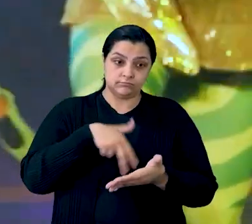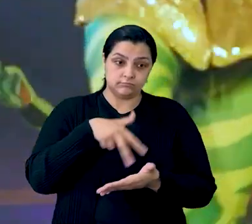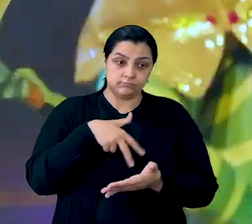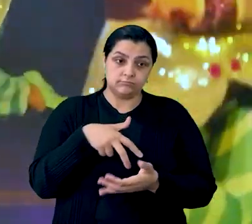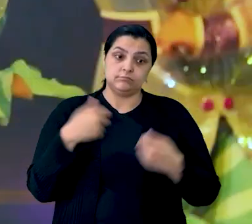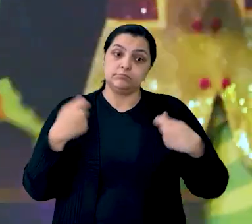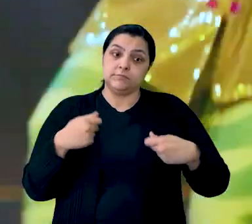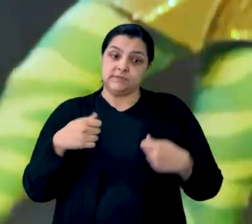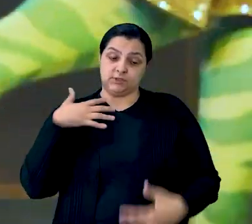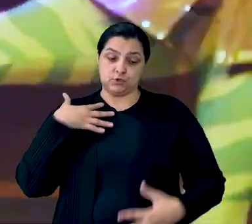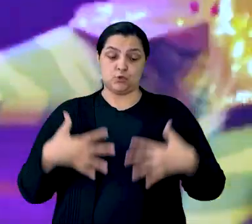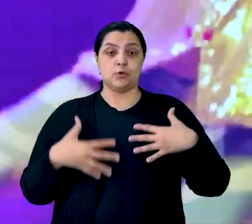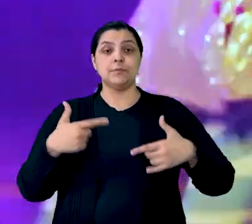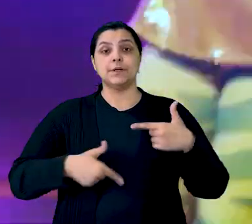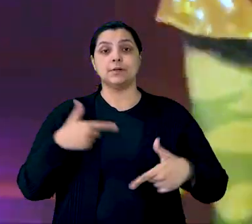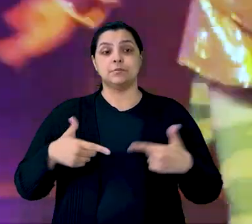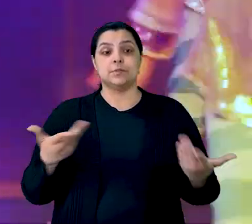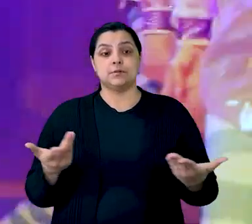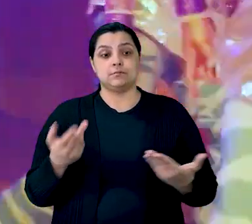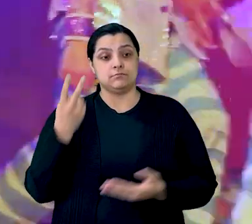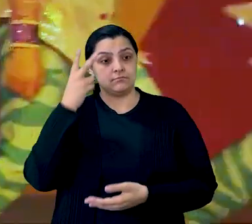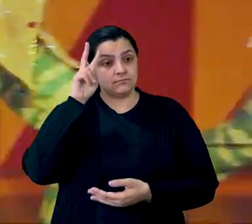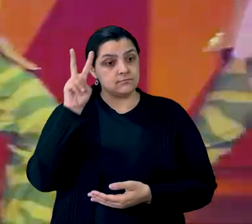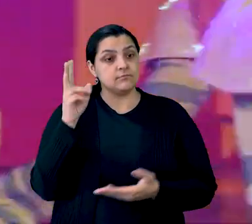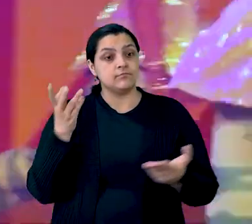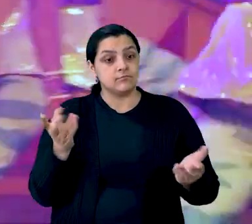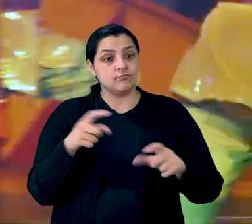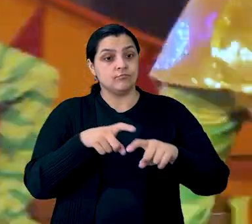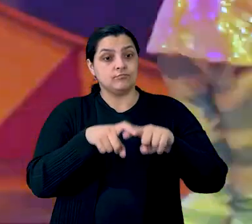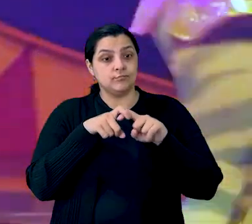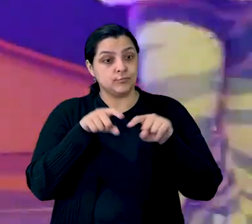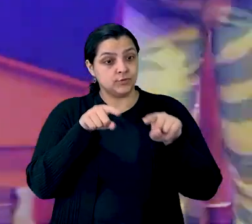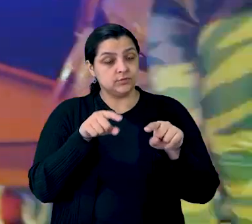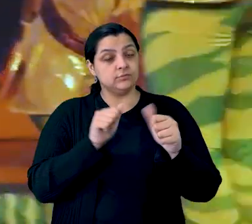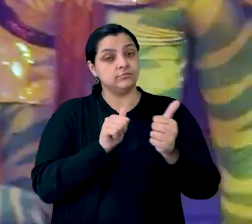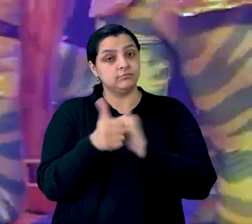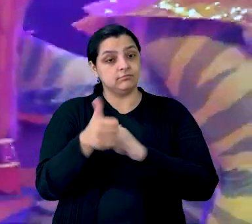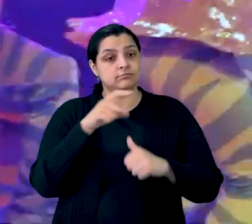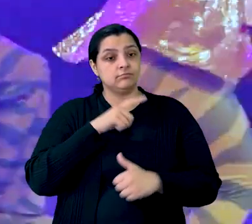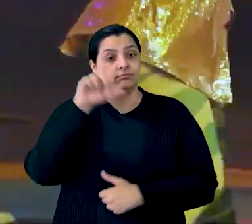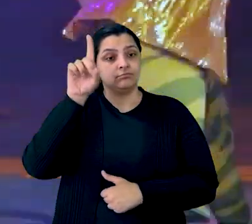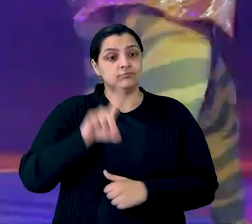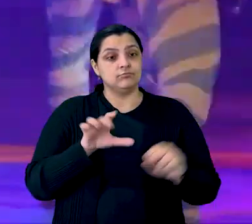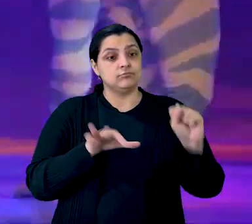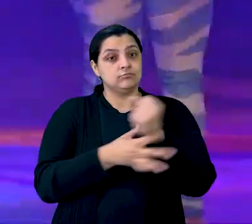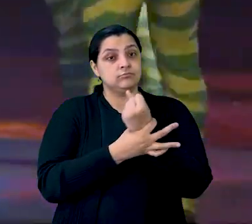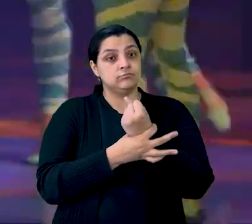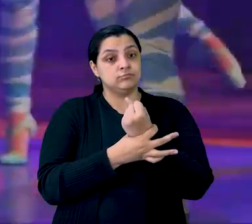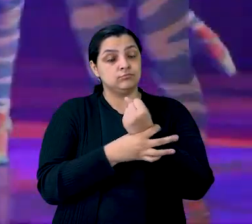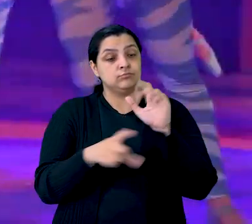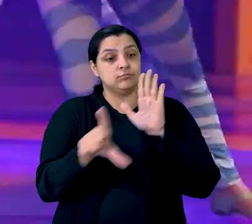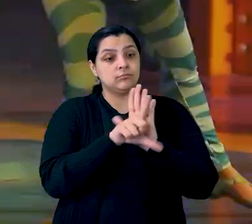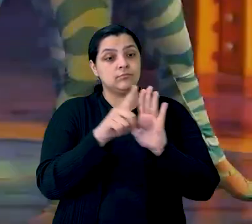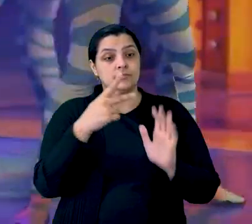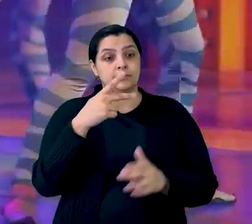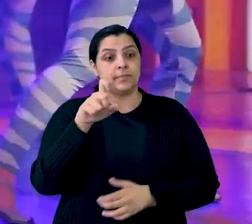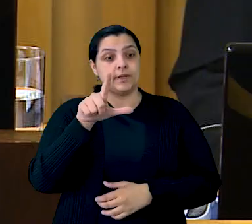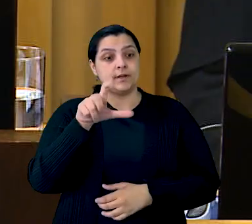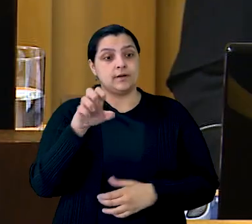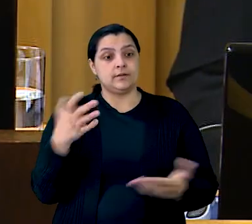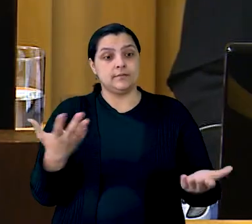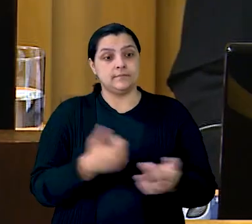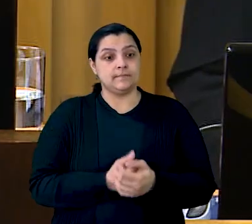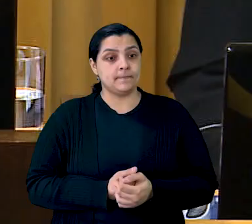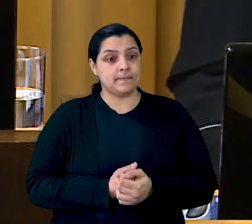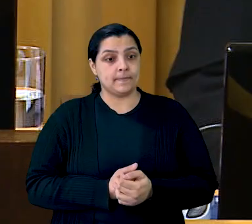reforçou que a bailarina depende do corpo para atuar e lembrou que, justamente por isso, os atletas têm direito a um seguro, previsto na Lei Pelé.